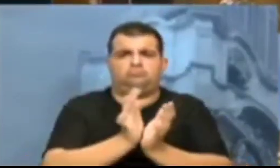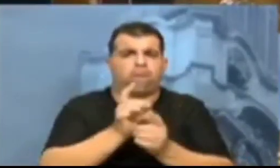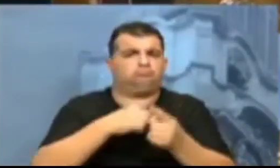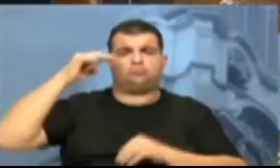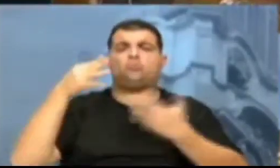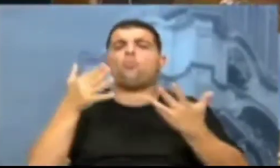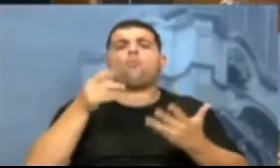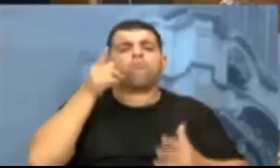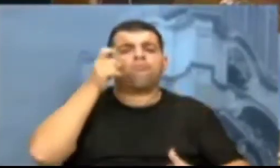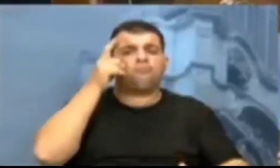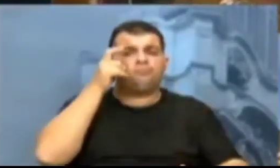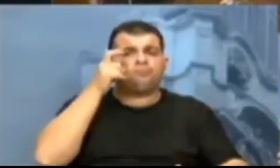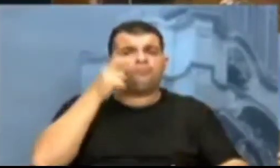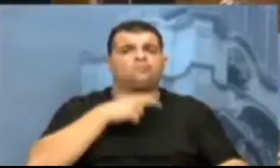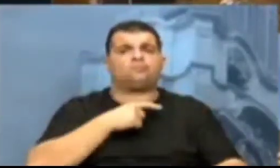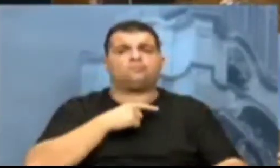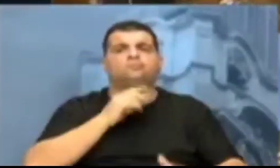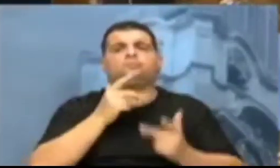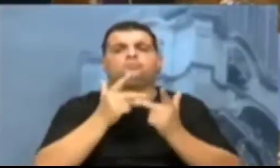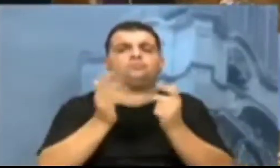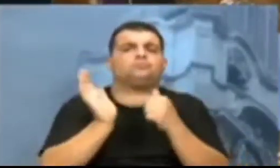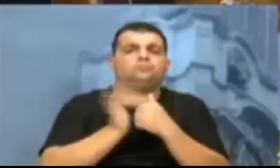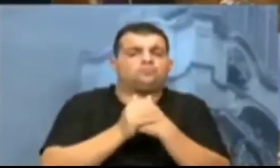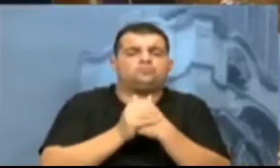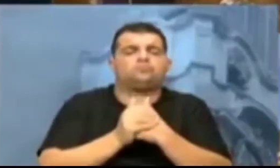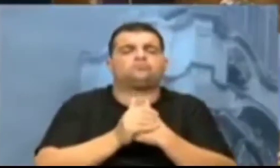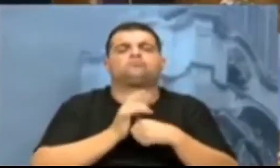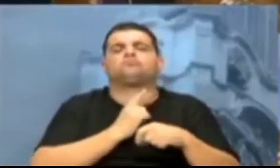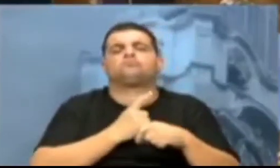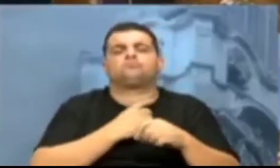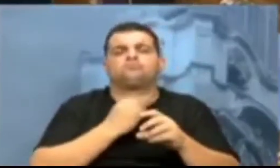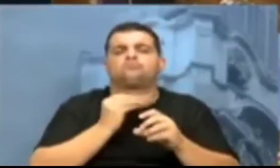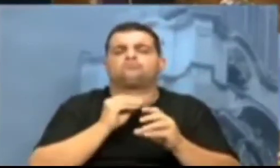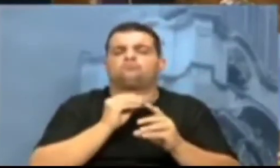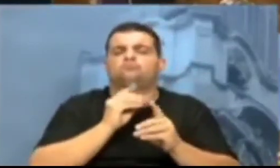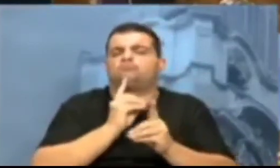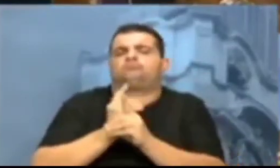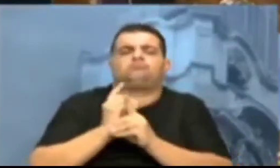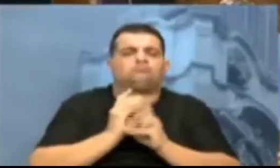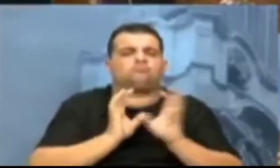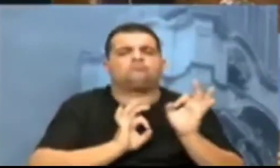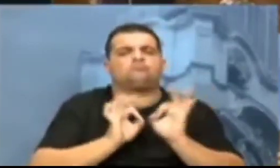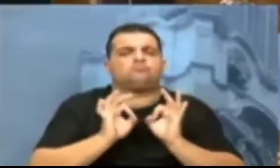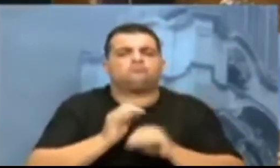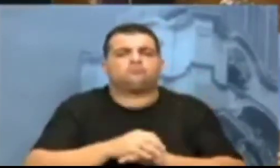nossa capital. Esses obscuros que se encontram nesse